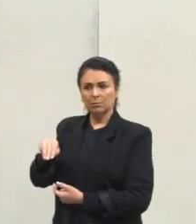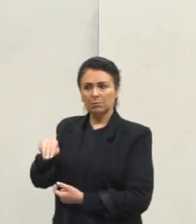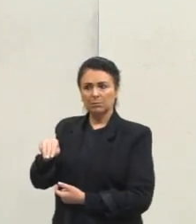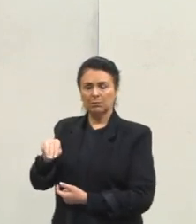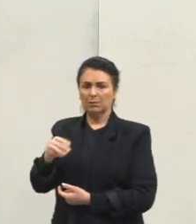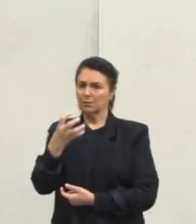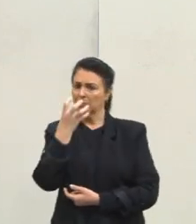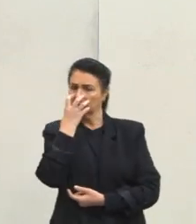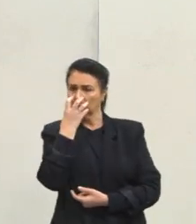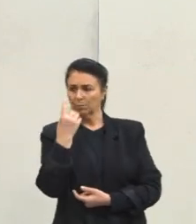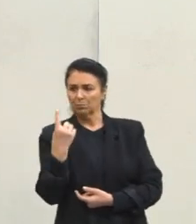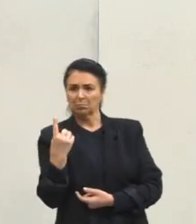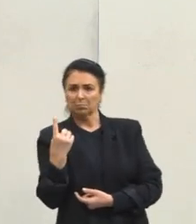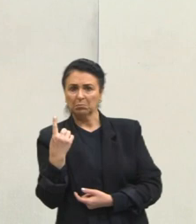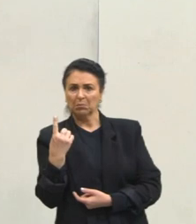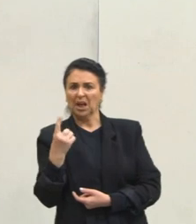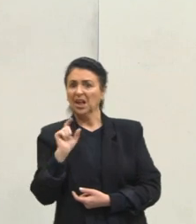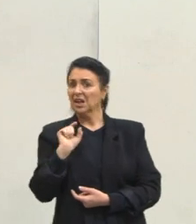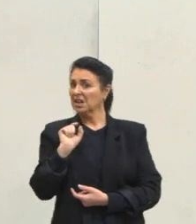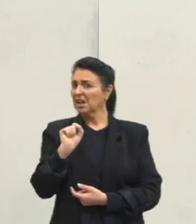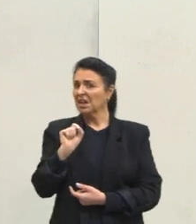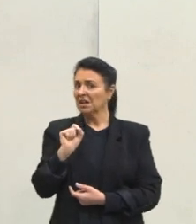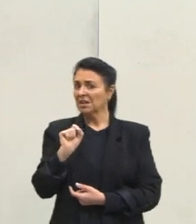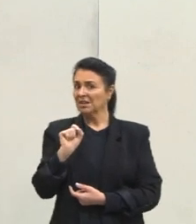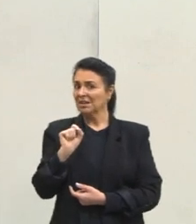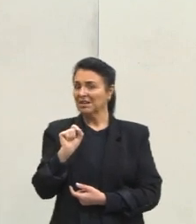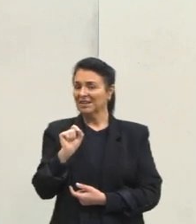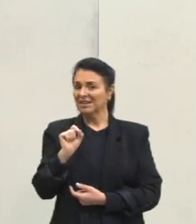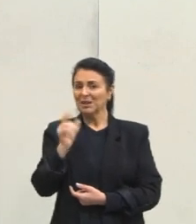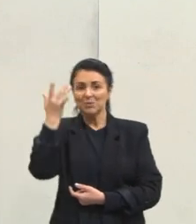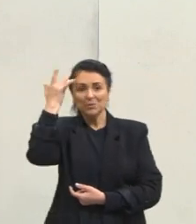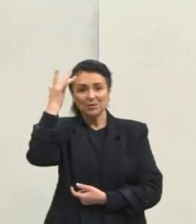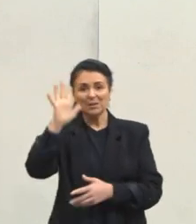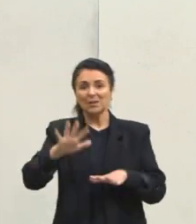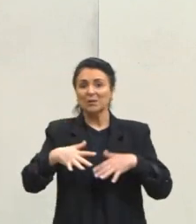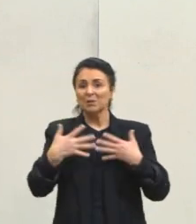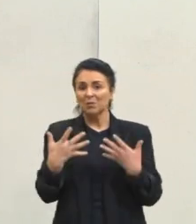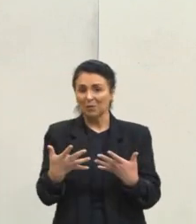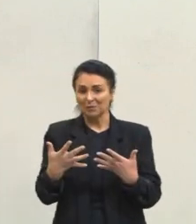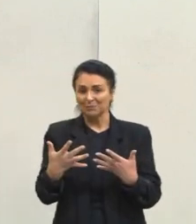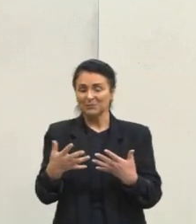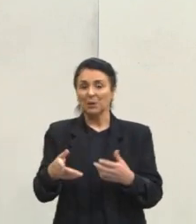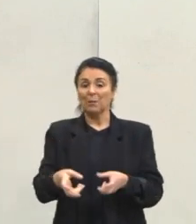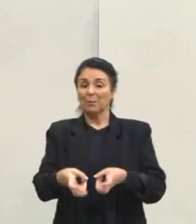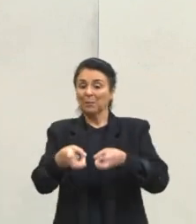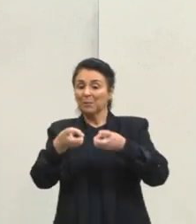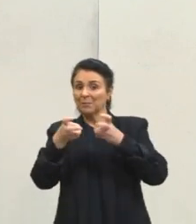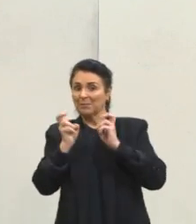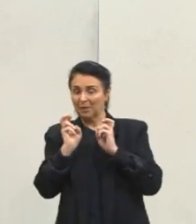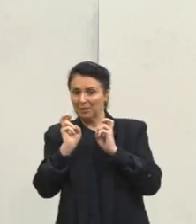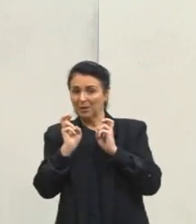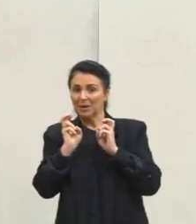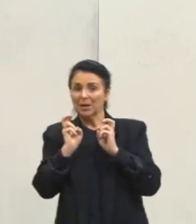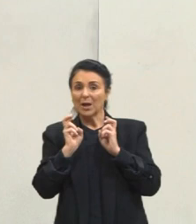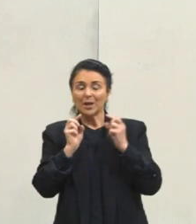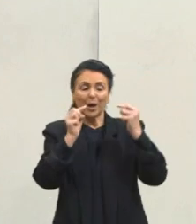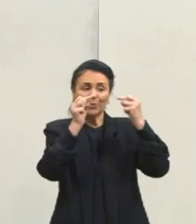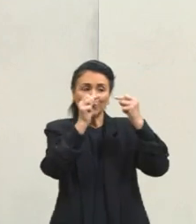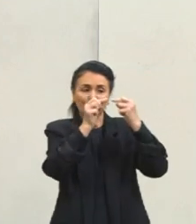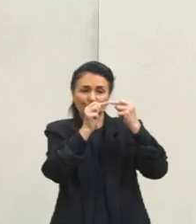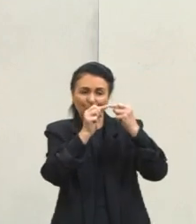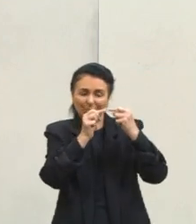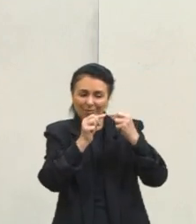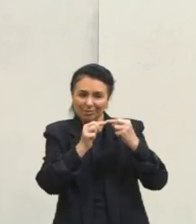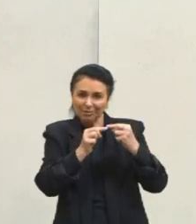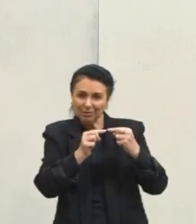conhecido um outro não e a gente consegue também perceber que é concordância permanece menos dois casos